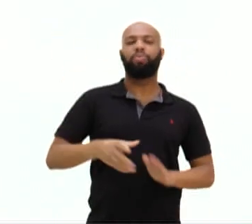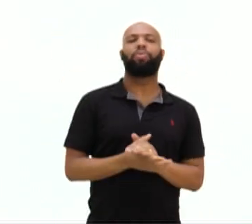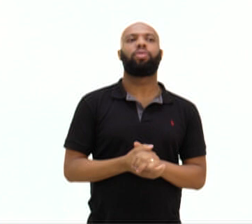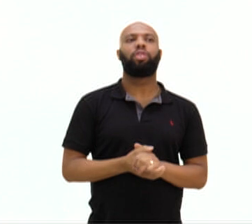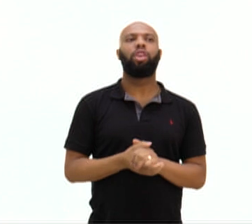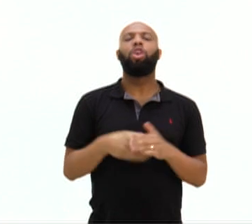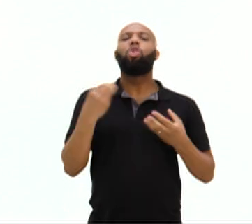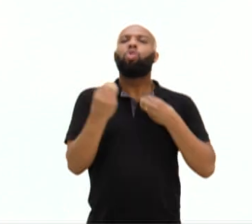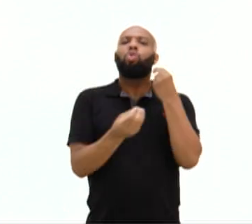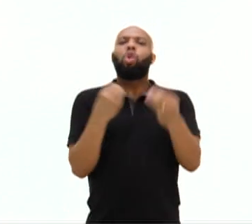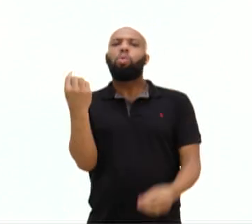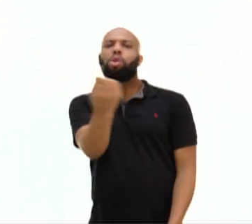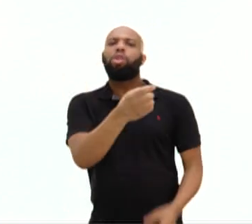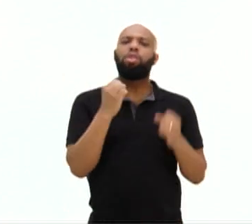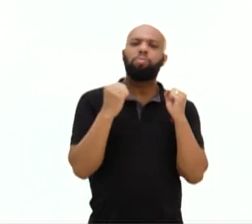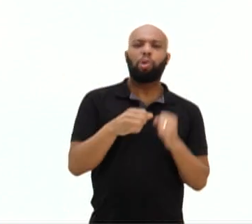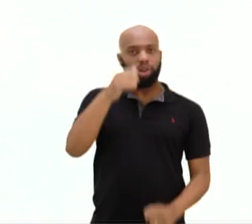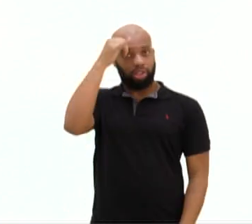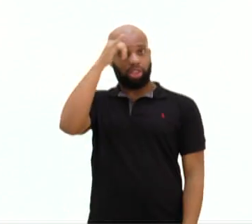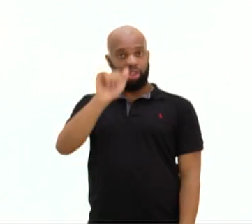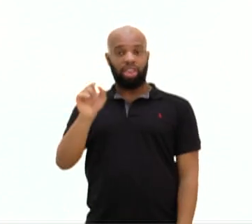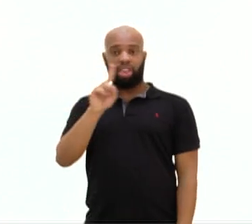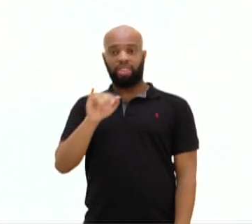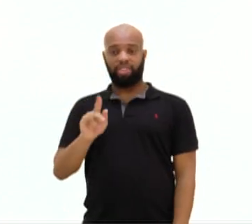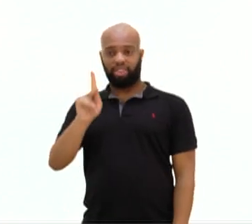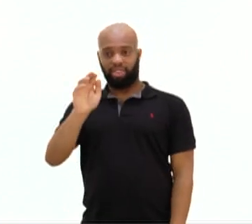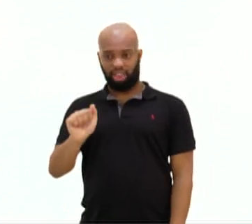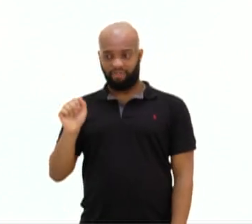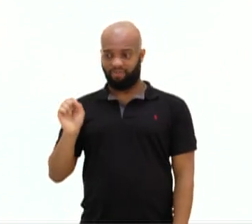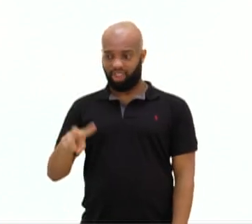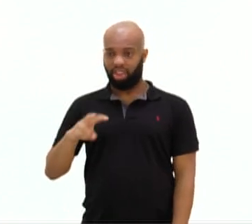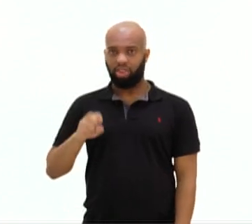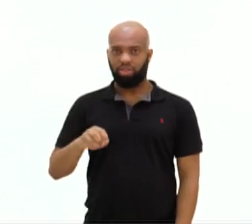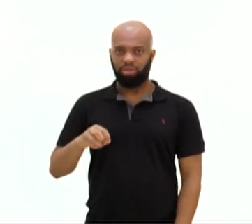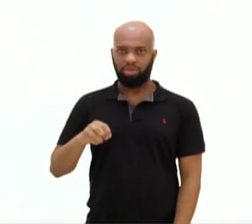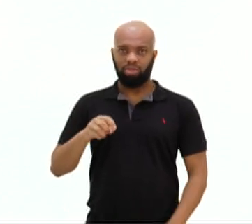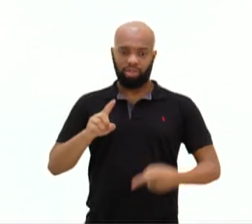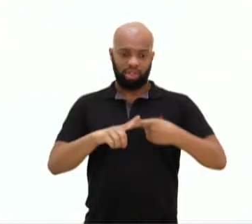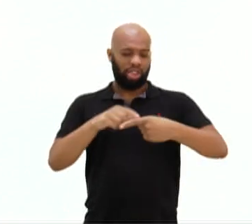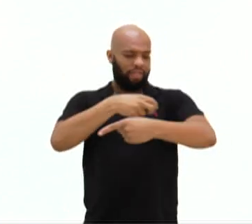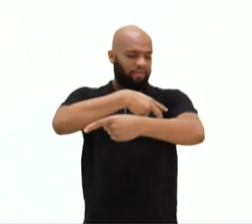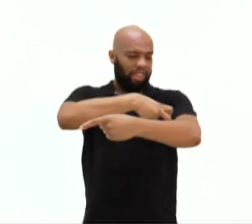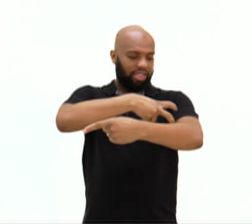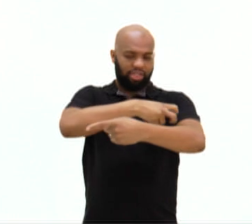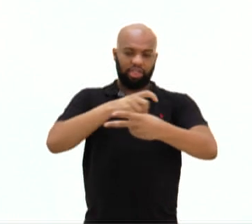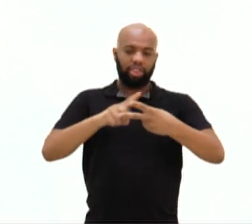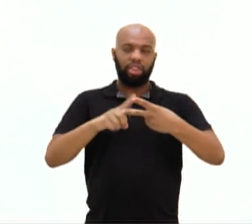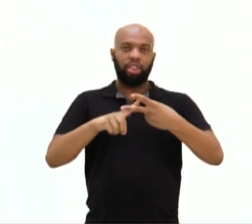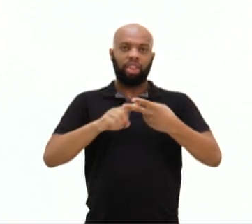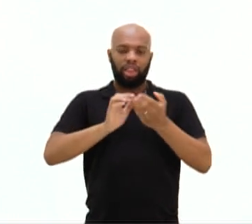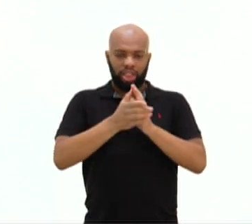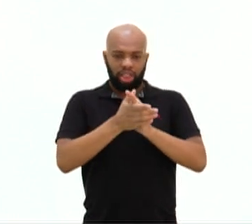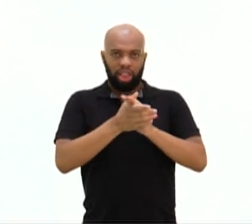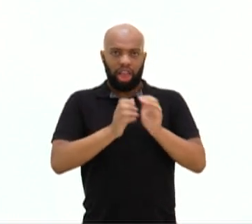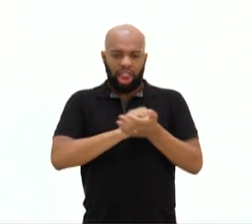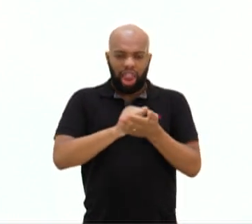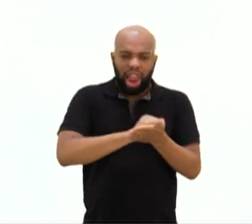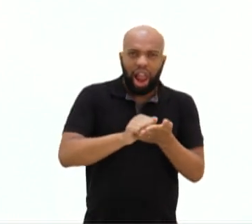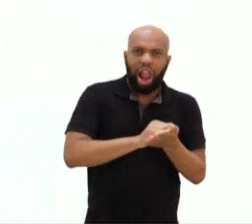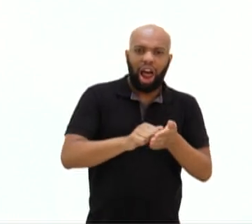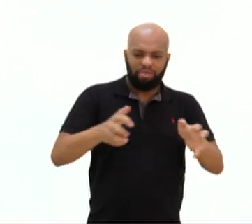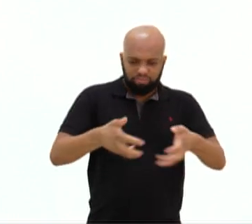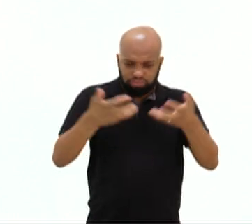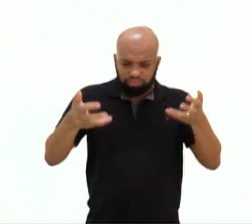Como podemos prevenir o Zika vírus? Letra A, tomando vacina. B, lavando bem as verduras e